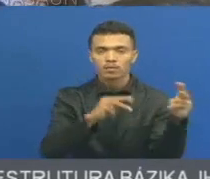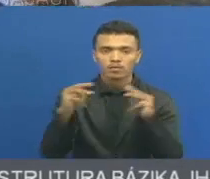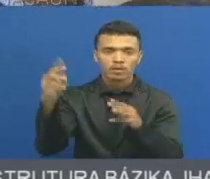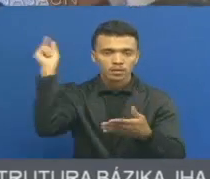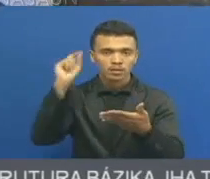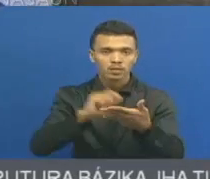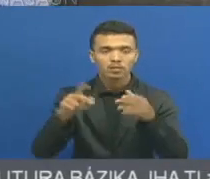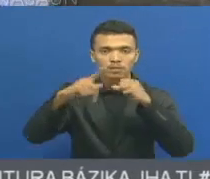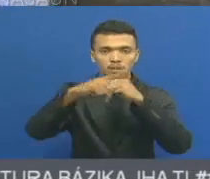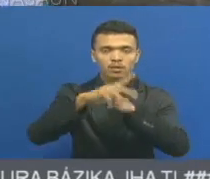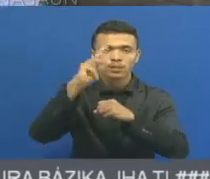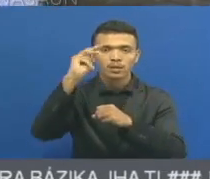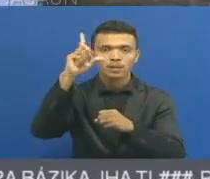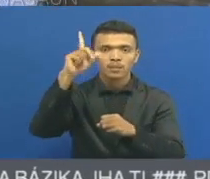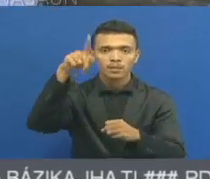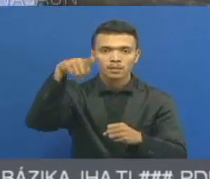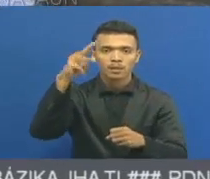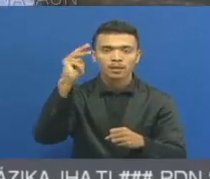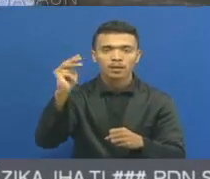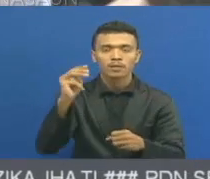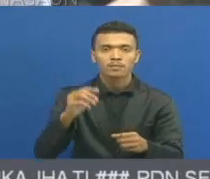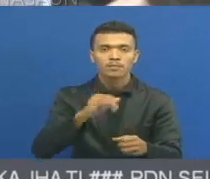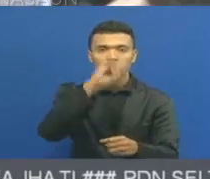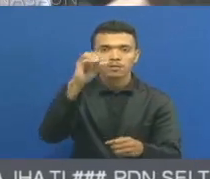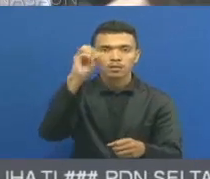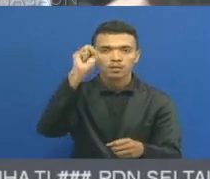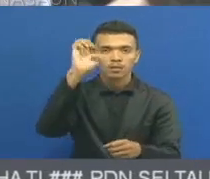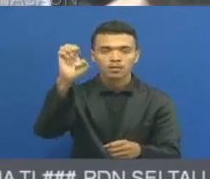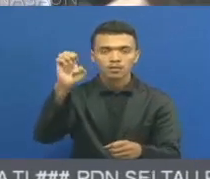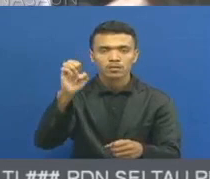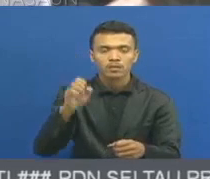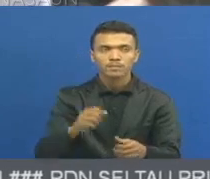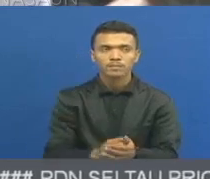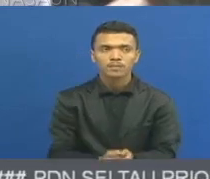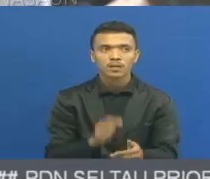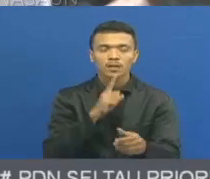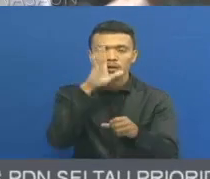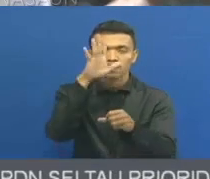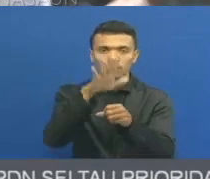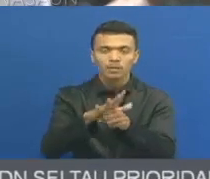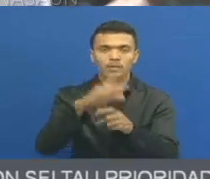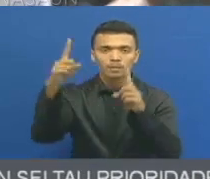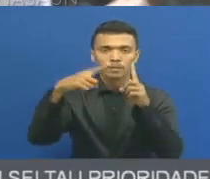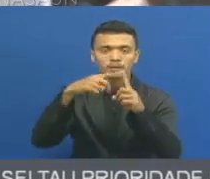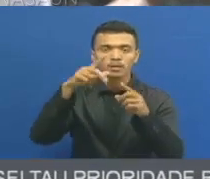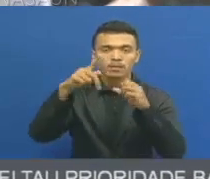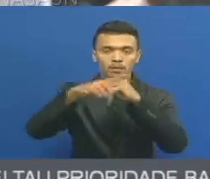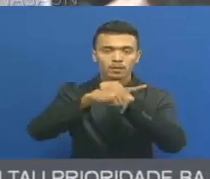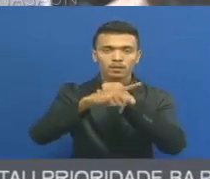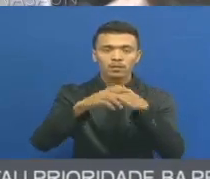geral Partido Movimento Libertação Povo Mobere, José Domingos Martins Bela prometemos banhira